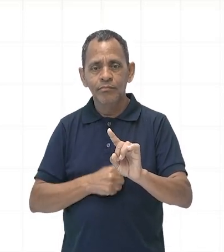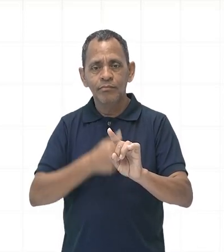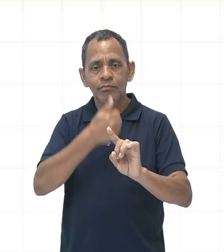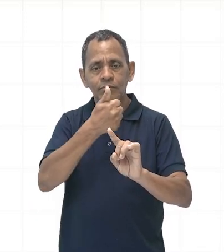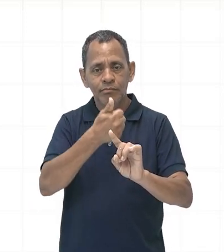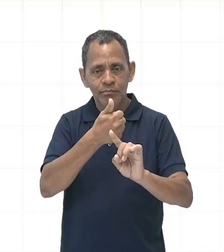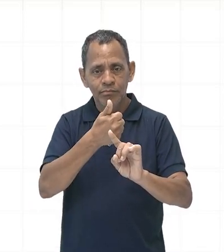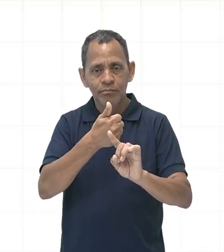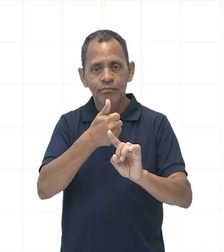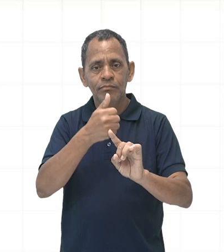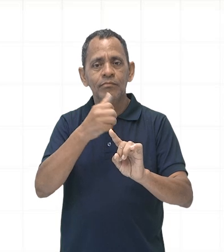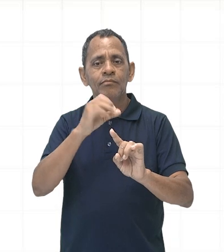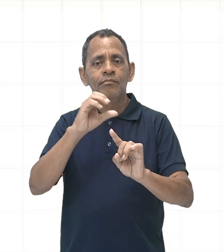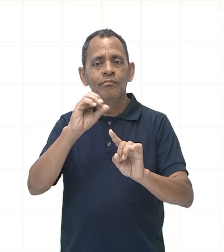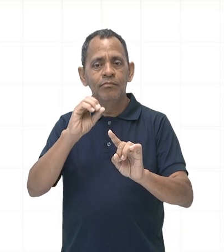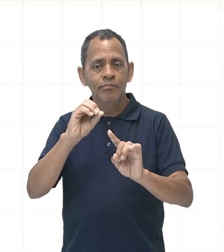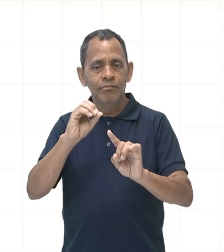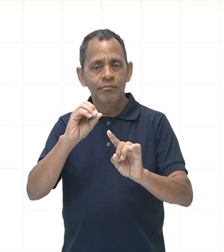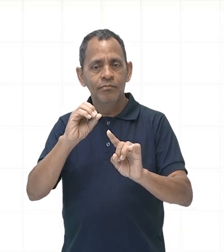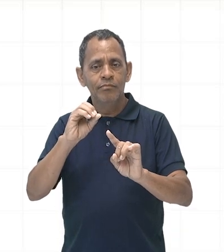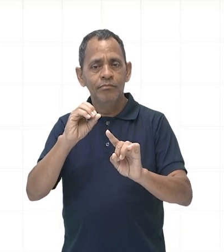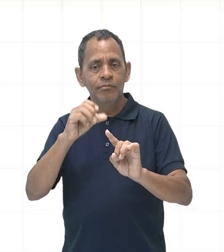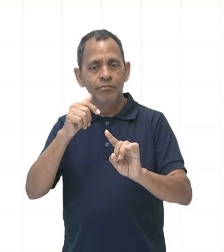encontrar, de